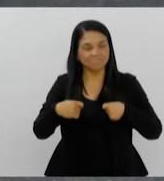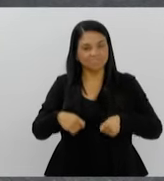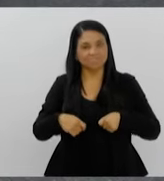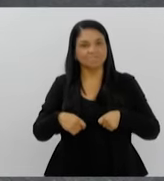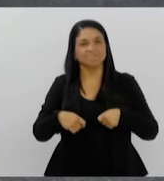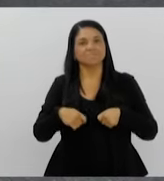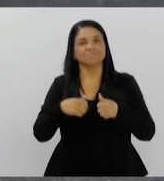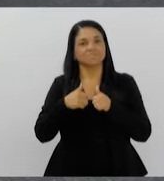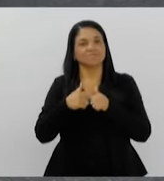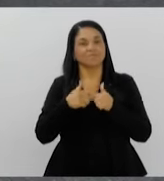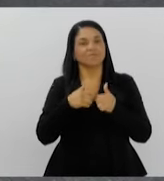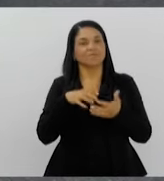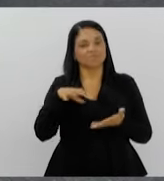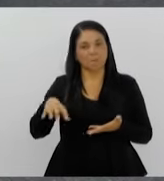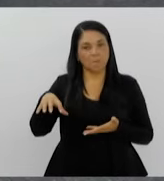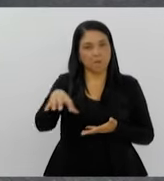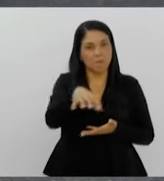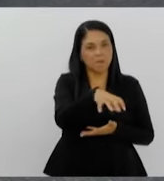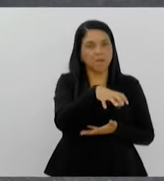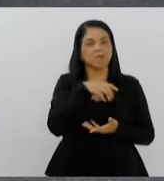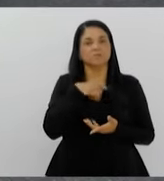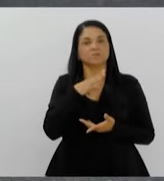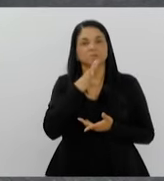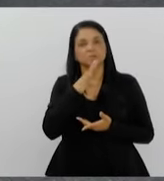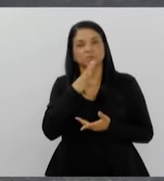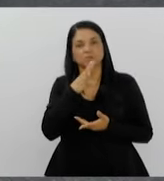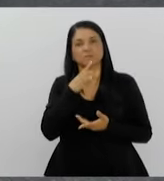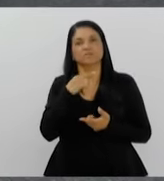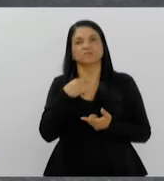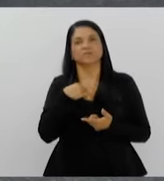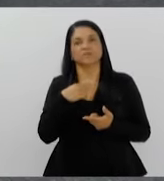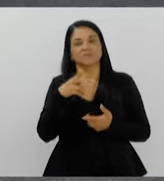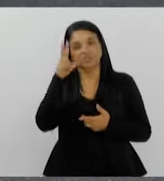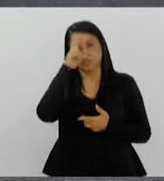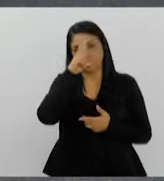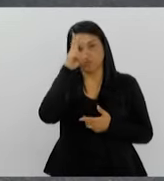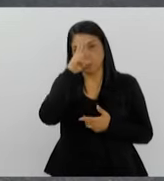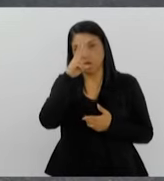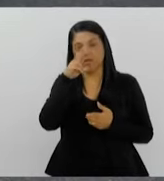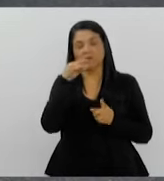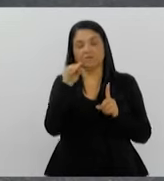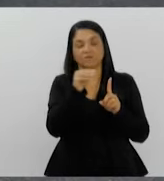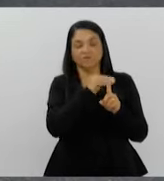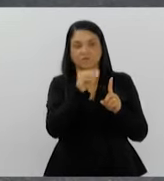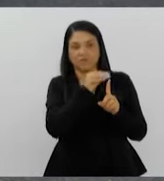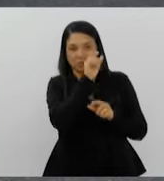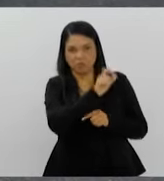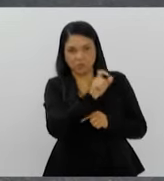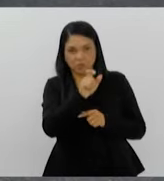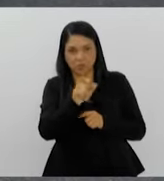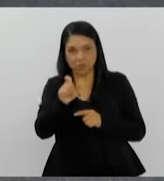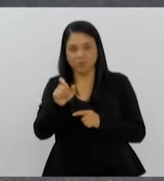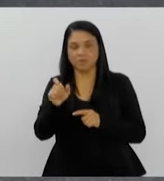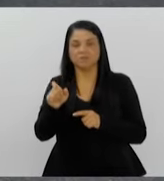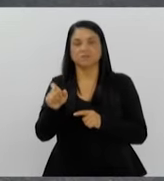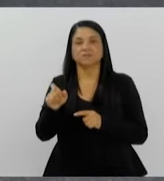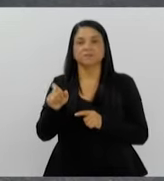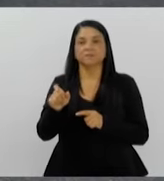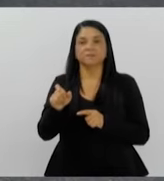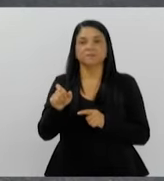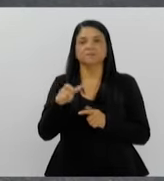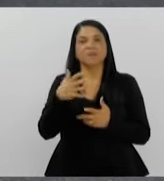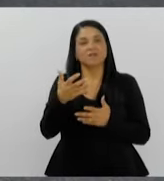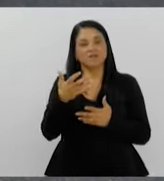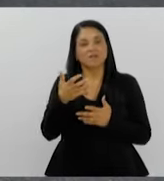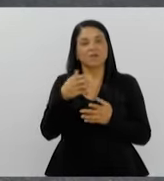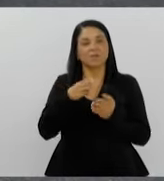para os segmentos reconhecidos e cada vez mais como historicamente vulneráveis marg analizados eu Eh